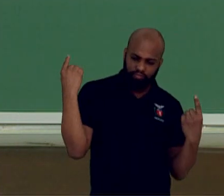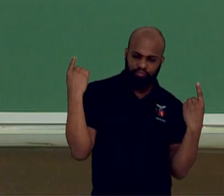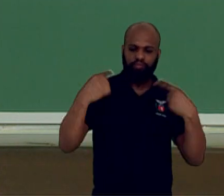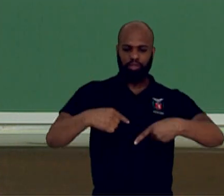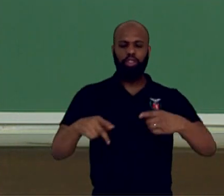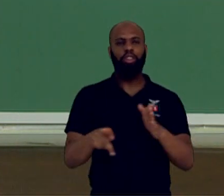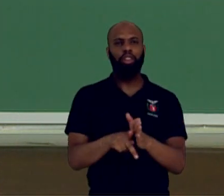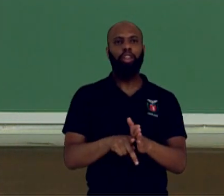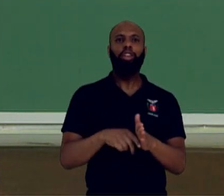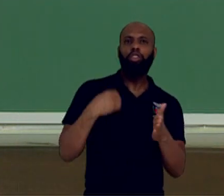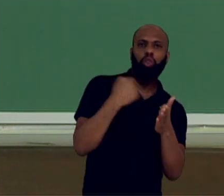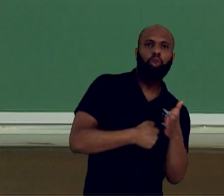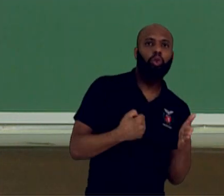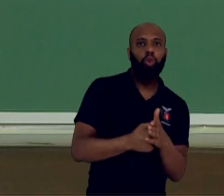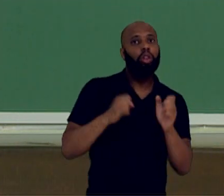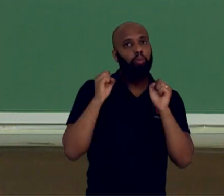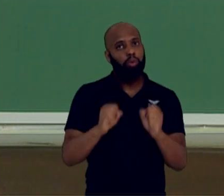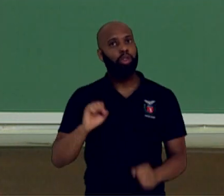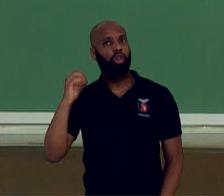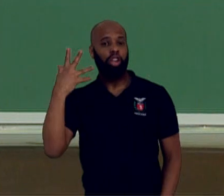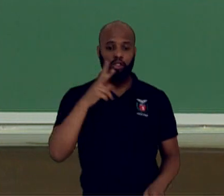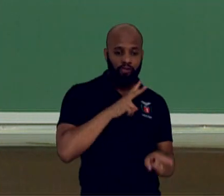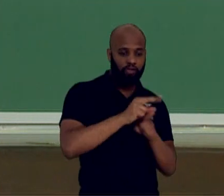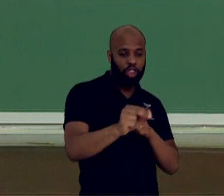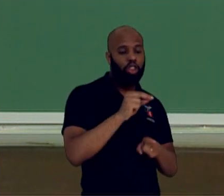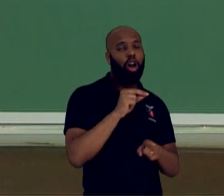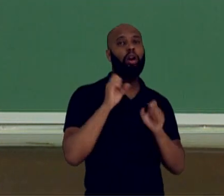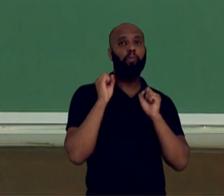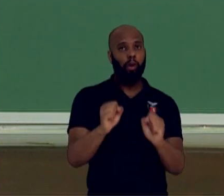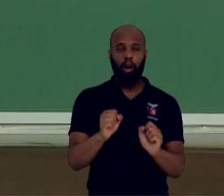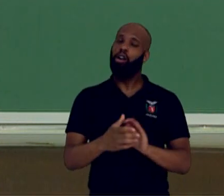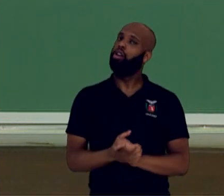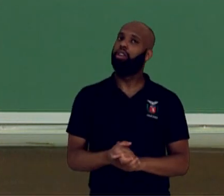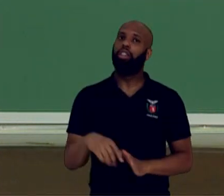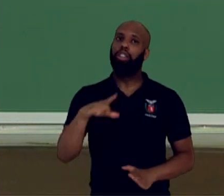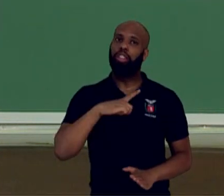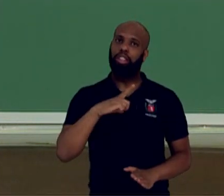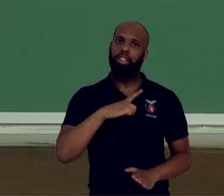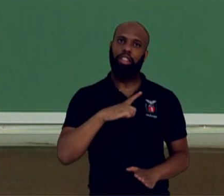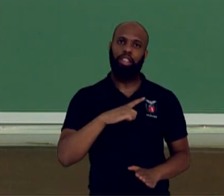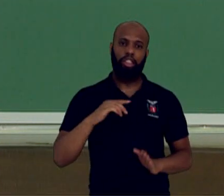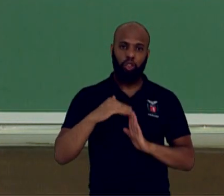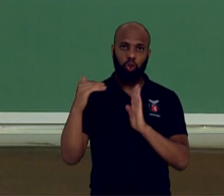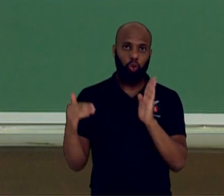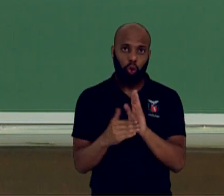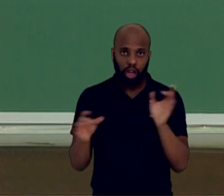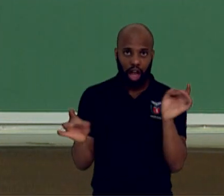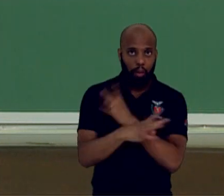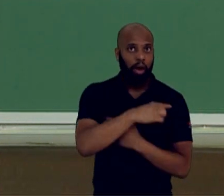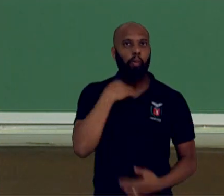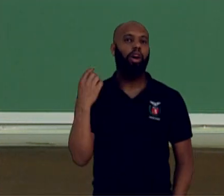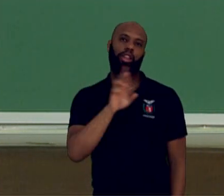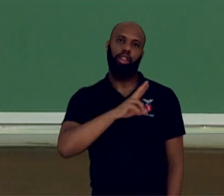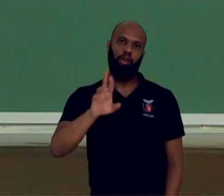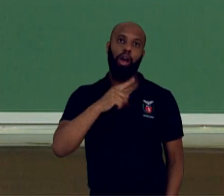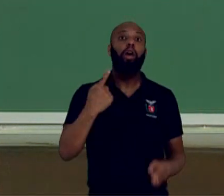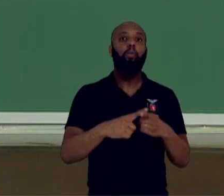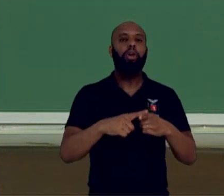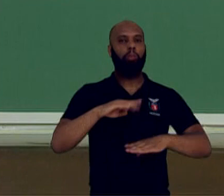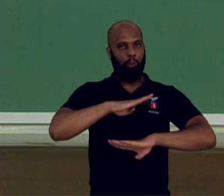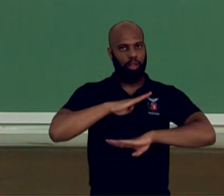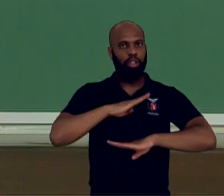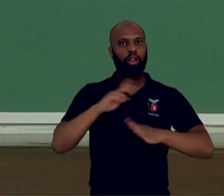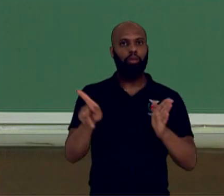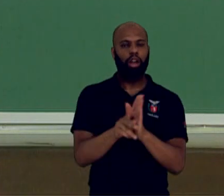poderia acontecer uma vitória entre os dois, assim, inclusive nem todas terminavam em morte, porque era uma situação